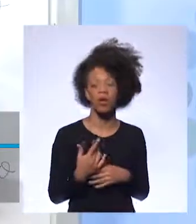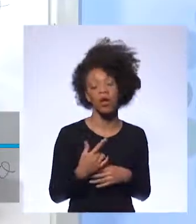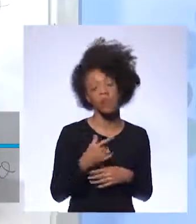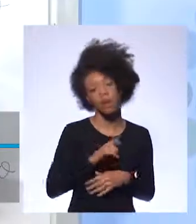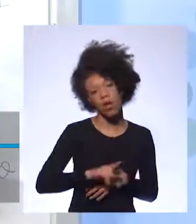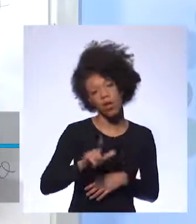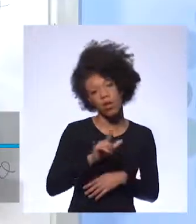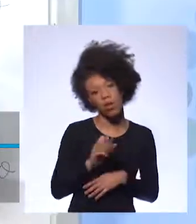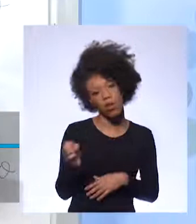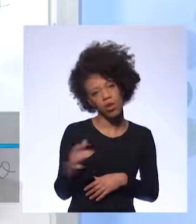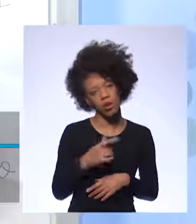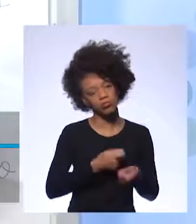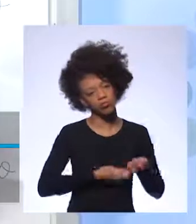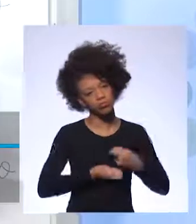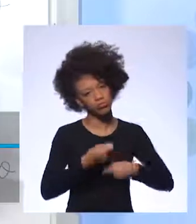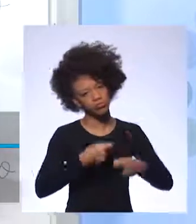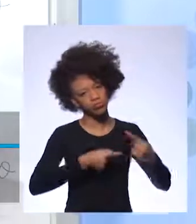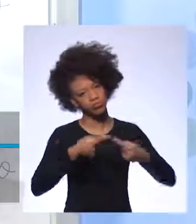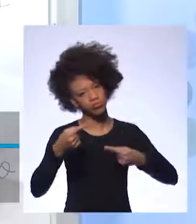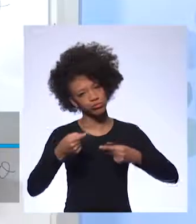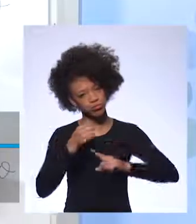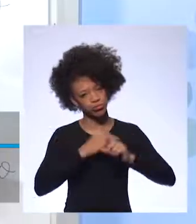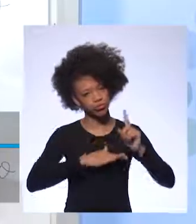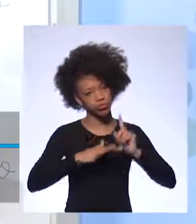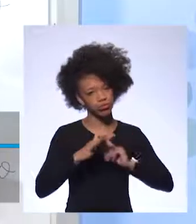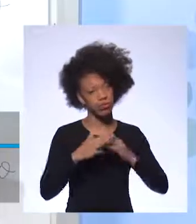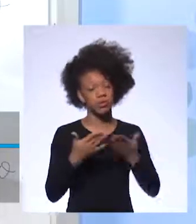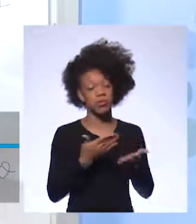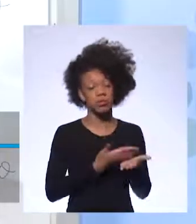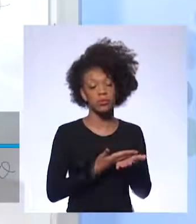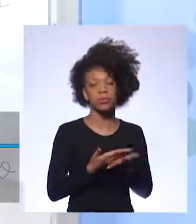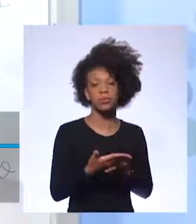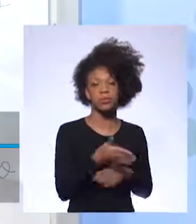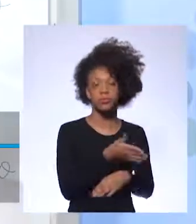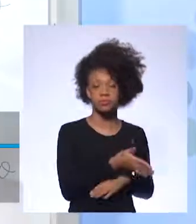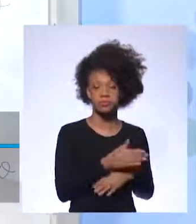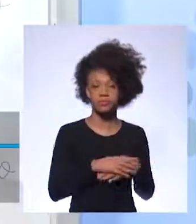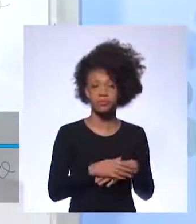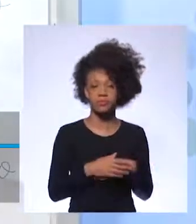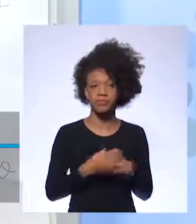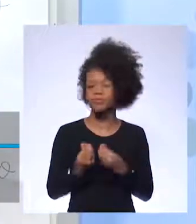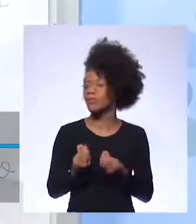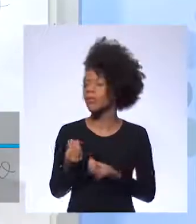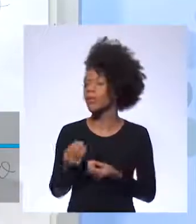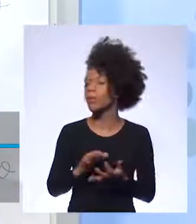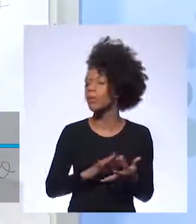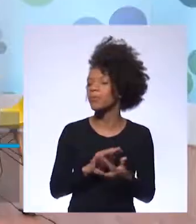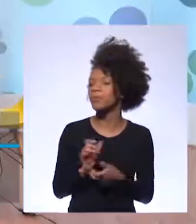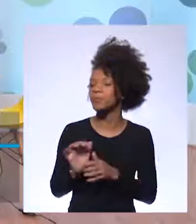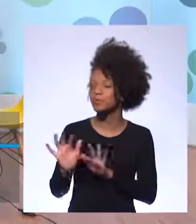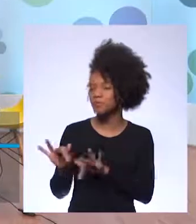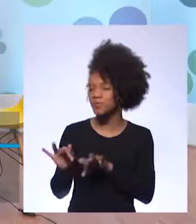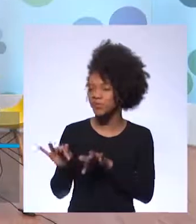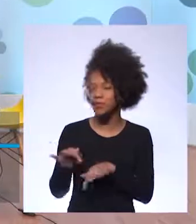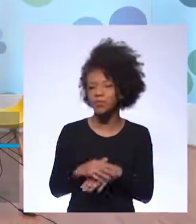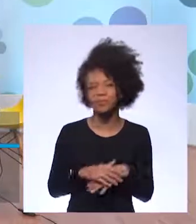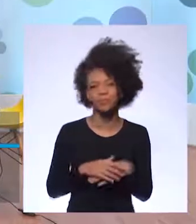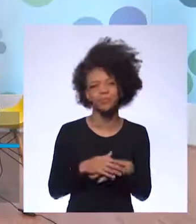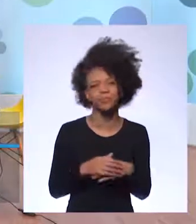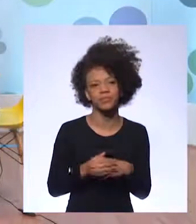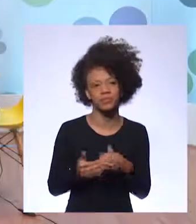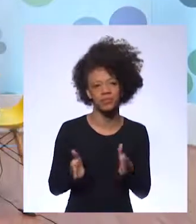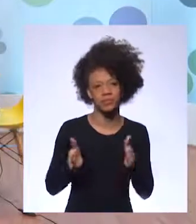lógica Econômica política social a partir deste momento e como ficou nosso mini mundo pro turma